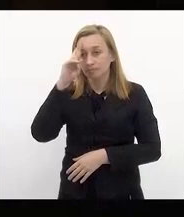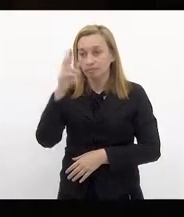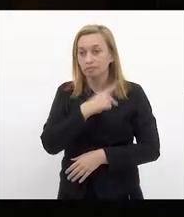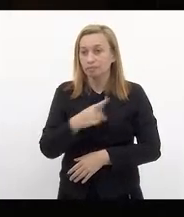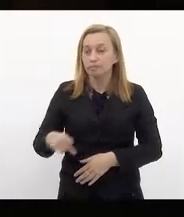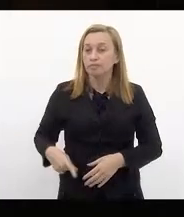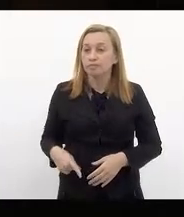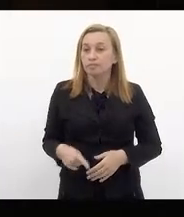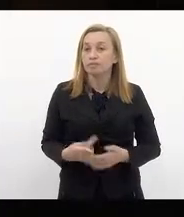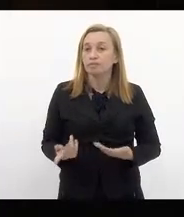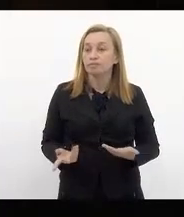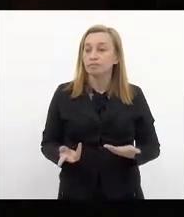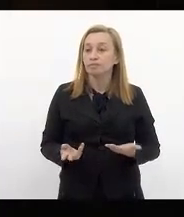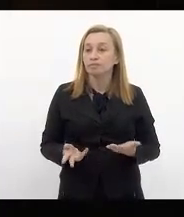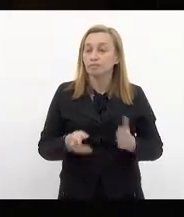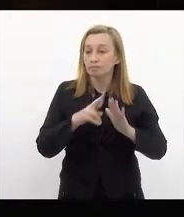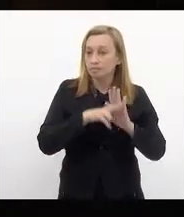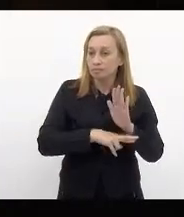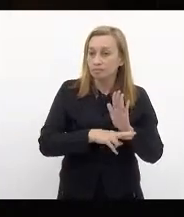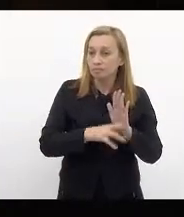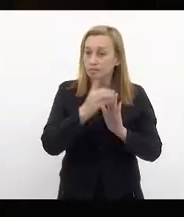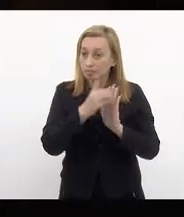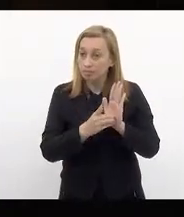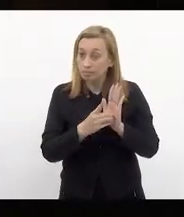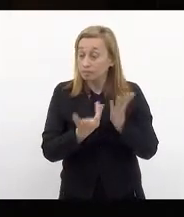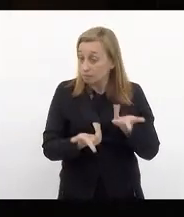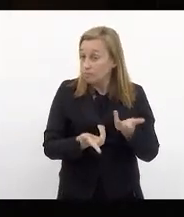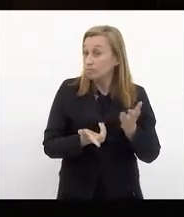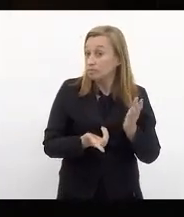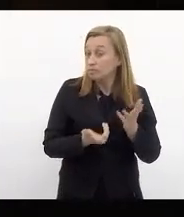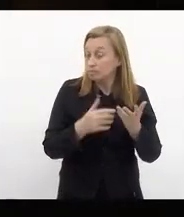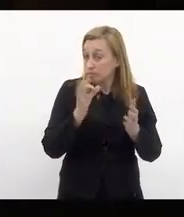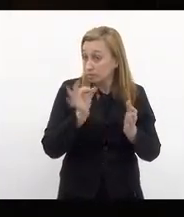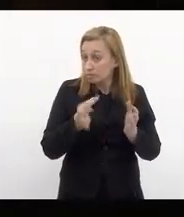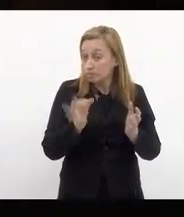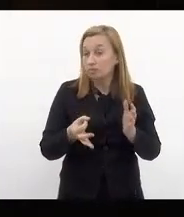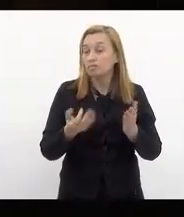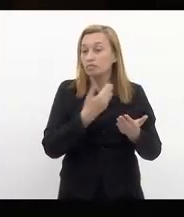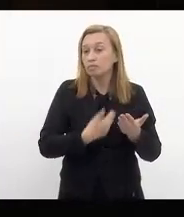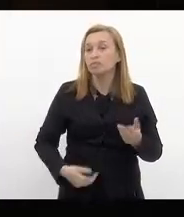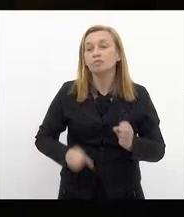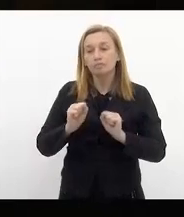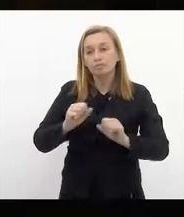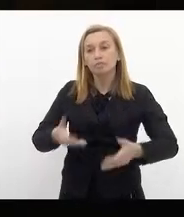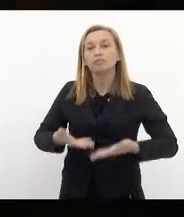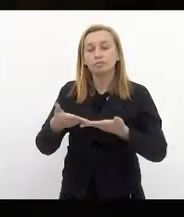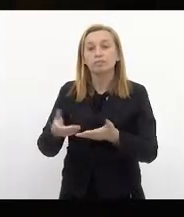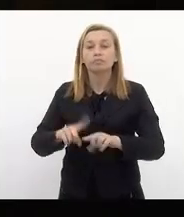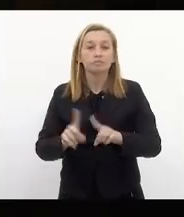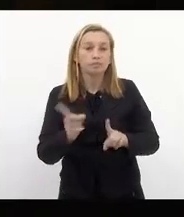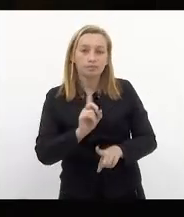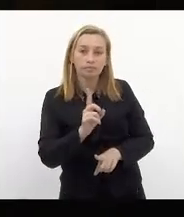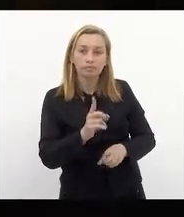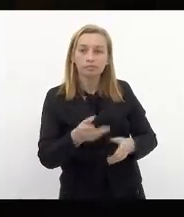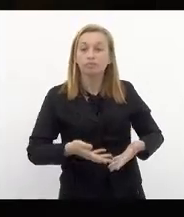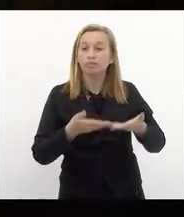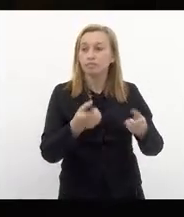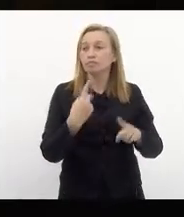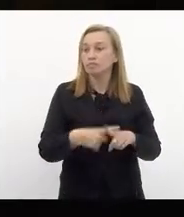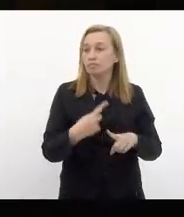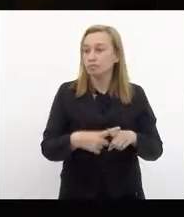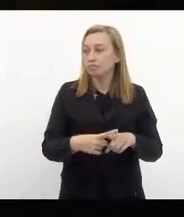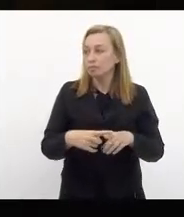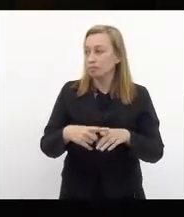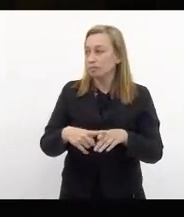presidenta, medidas concretas que o governador poderia oferecer, mas não oferece porque é capacho do governo federal.